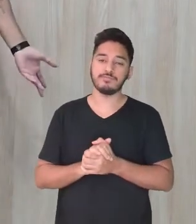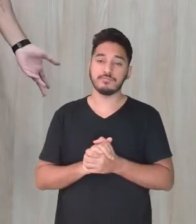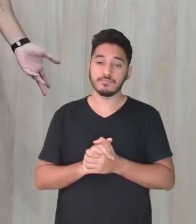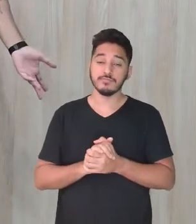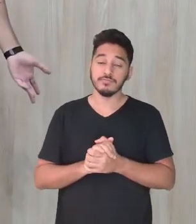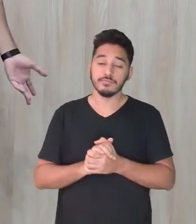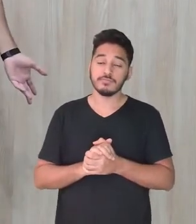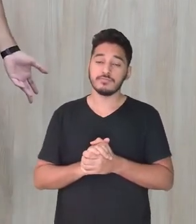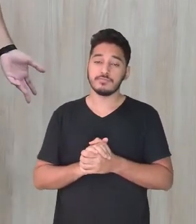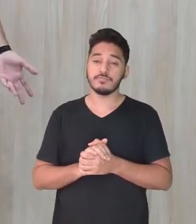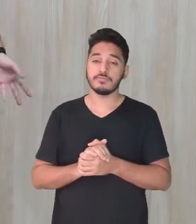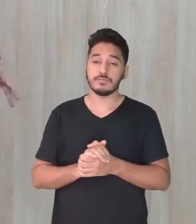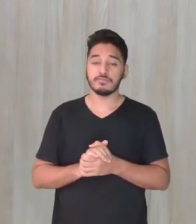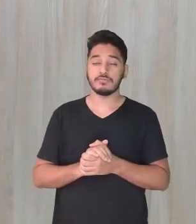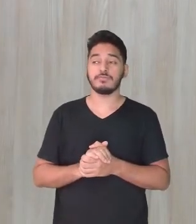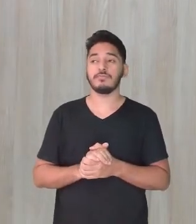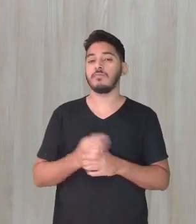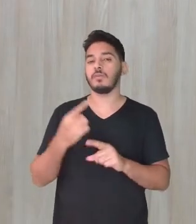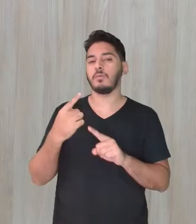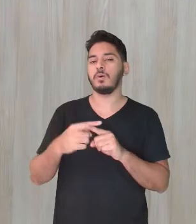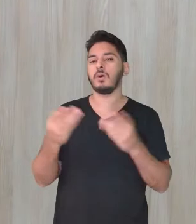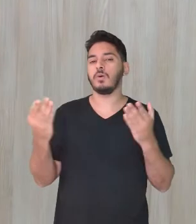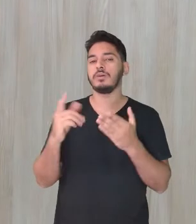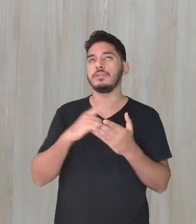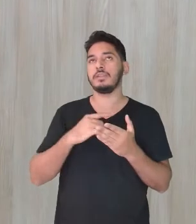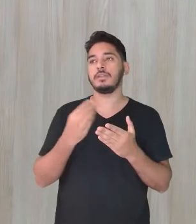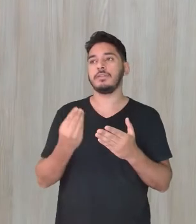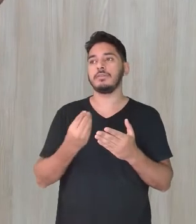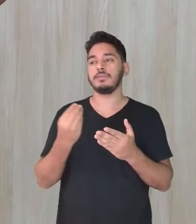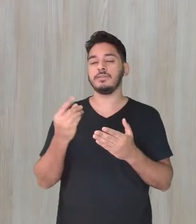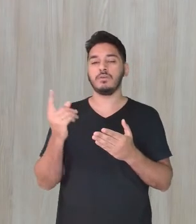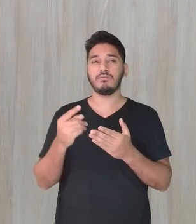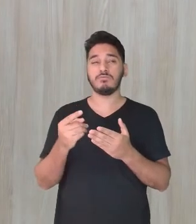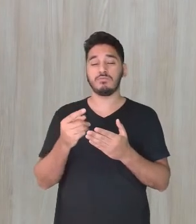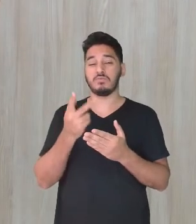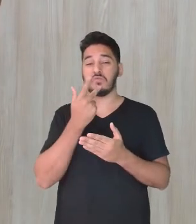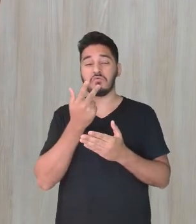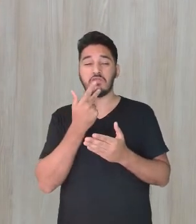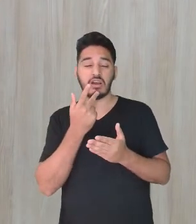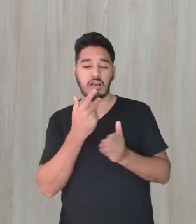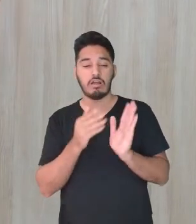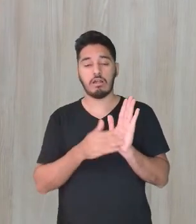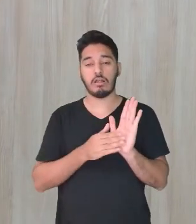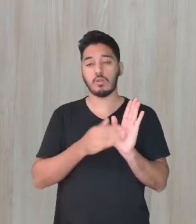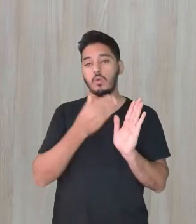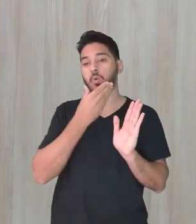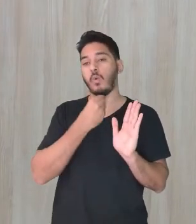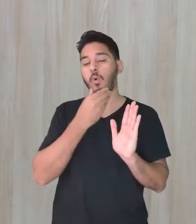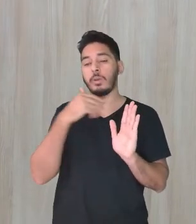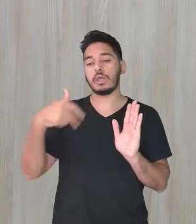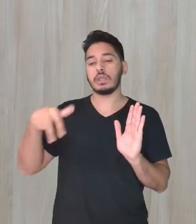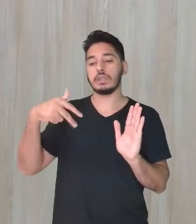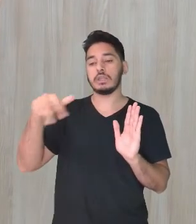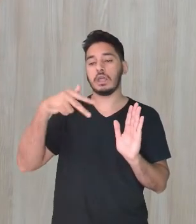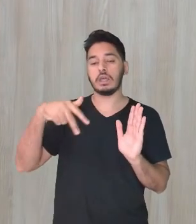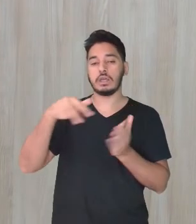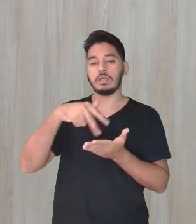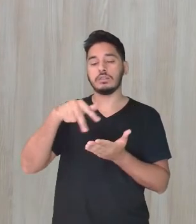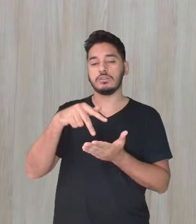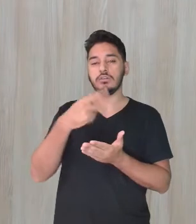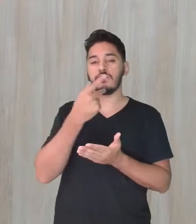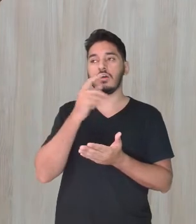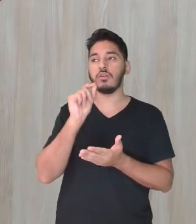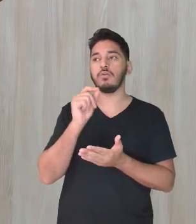para dois trás. passinhos. Porque hoje a gente tem um tabu muito grande com homens que dançam, né? A gente